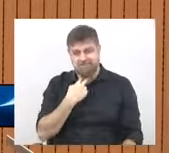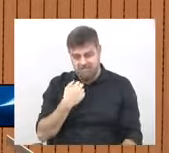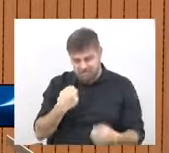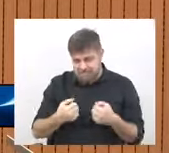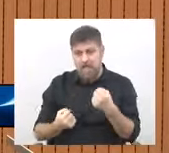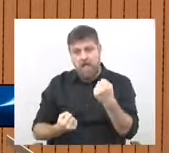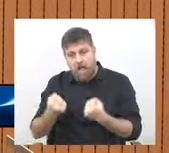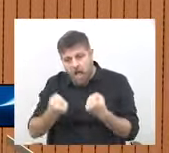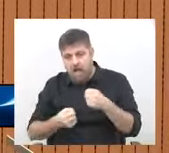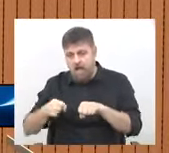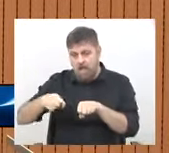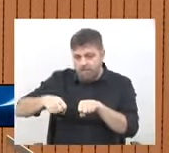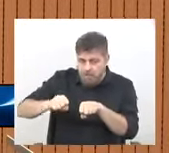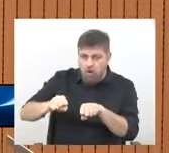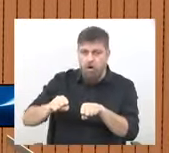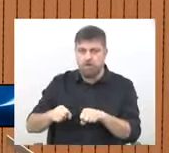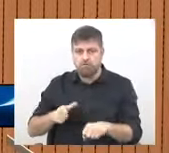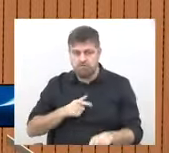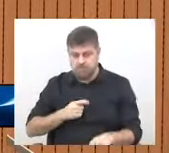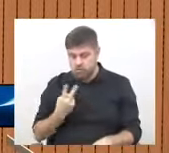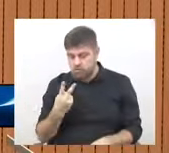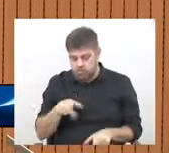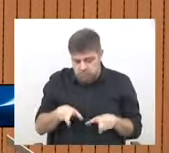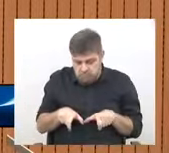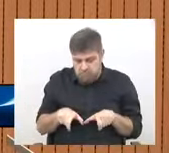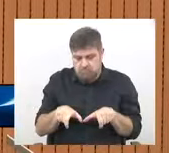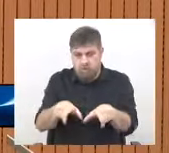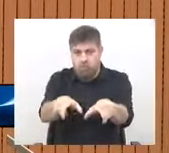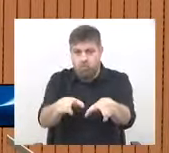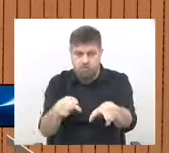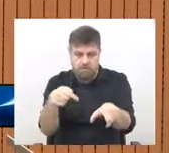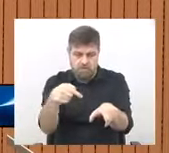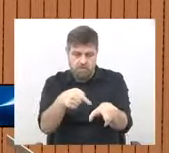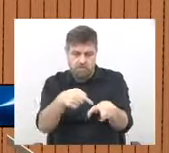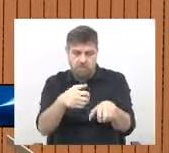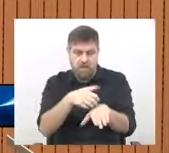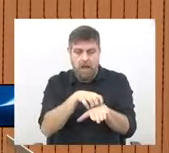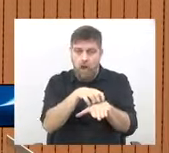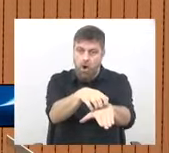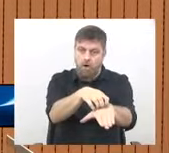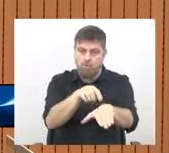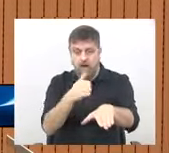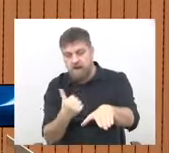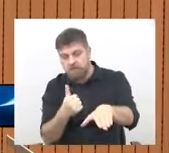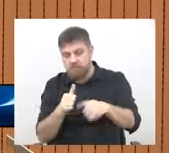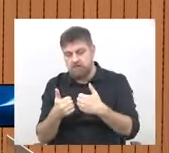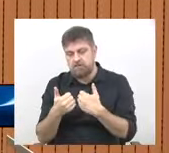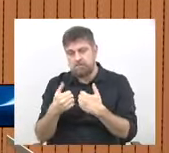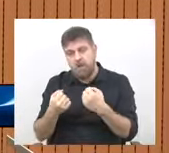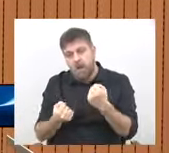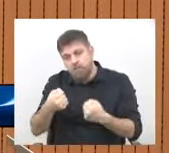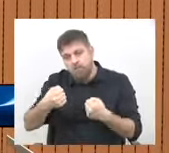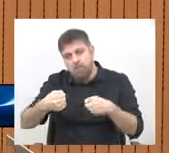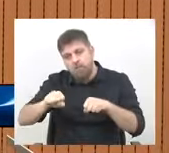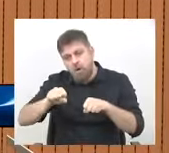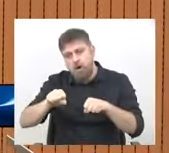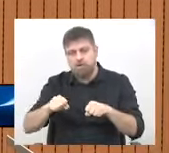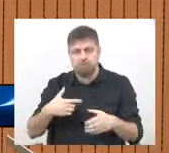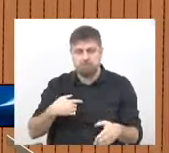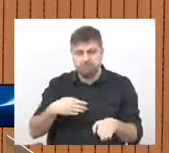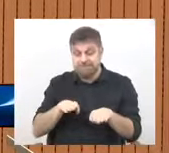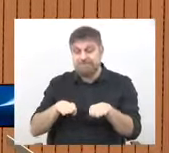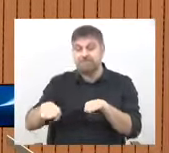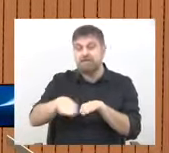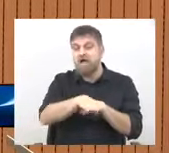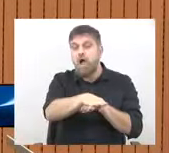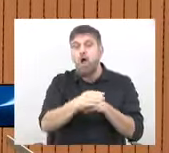num trecho onde que vai ficar apenas duas vias, você ficar exclusiva para o ônibus. Se você precisar fazer uma